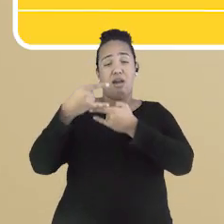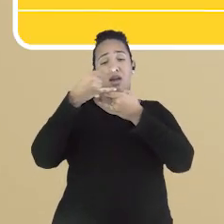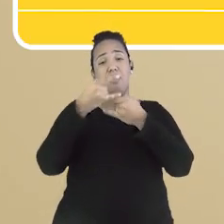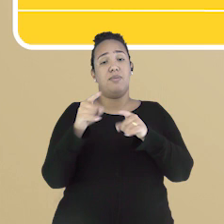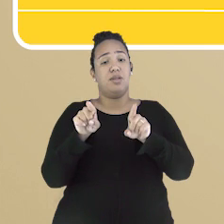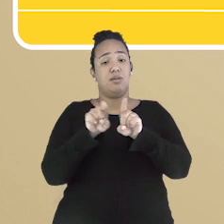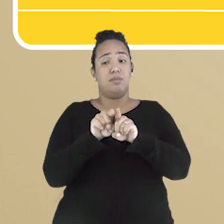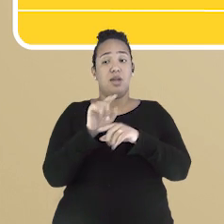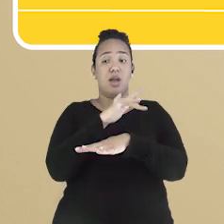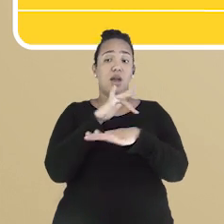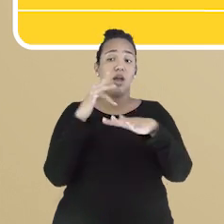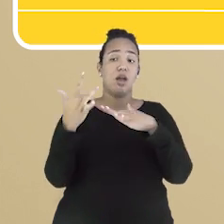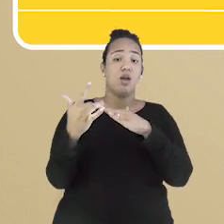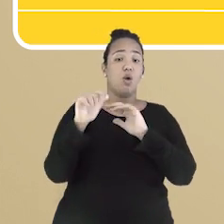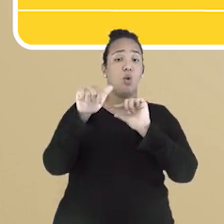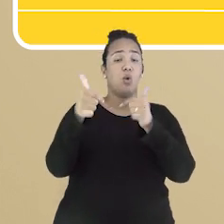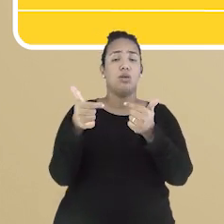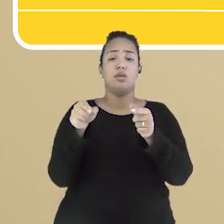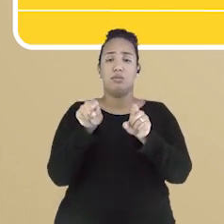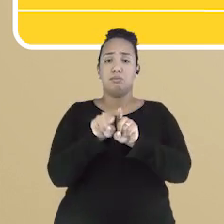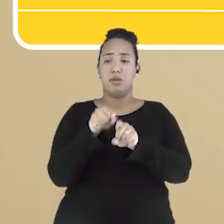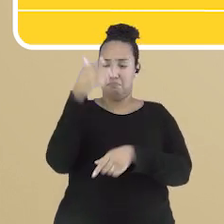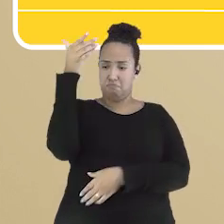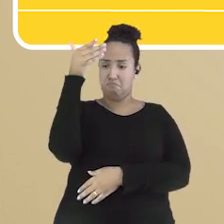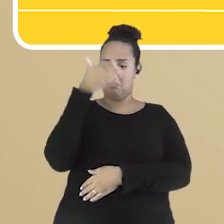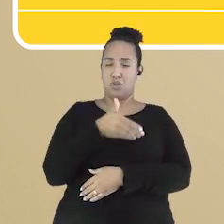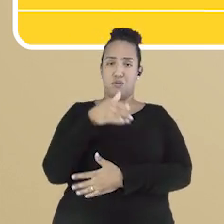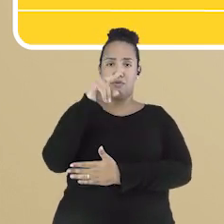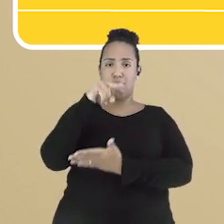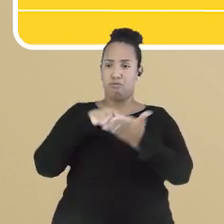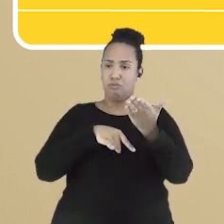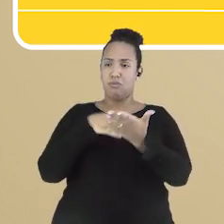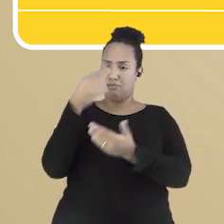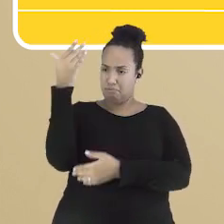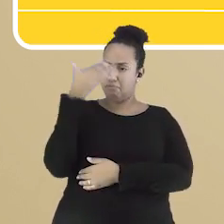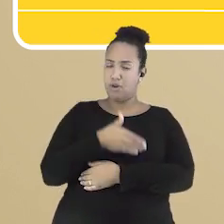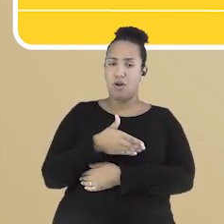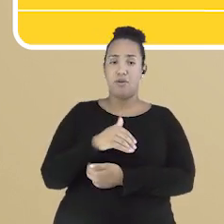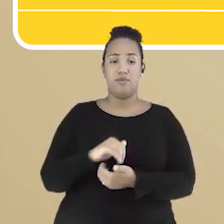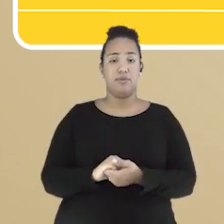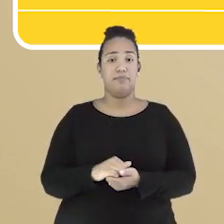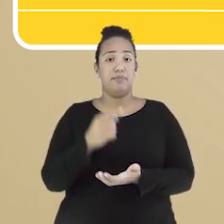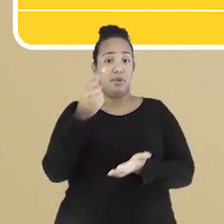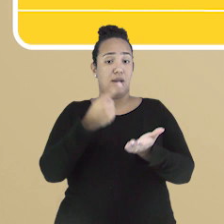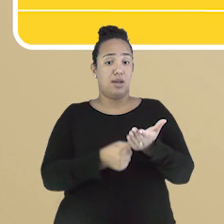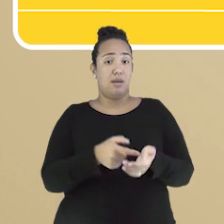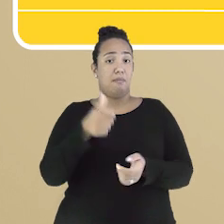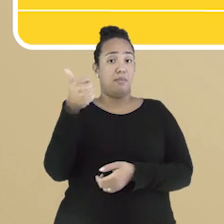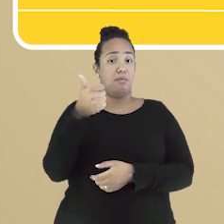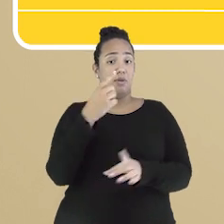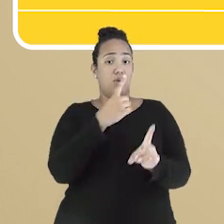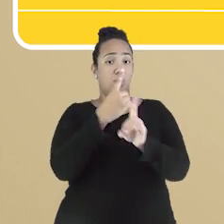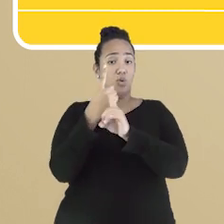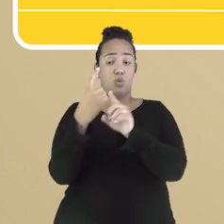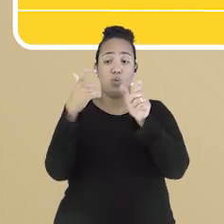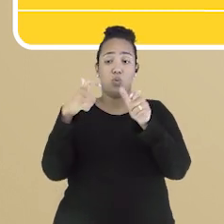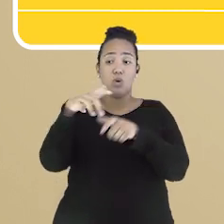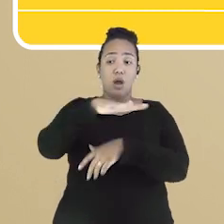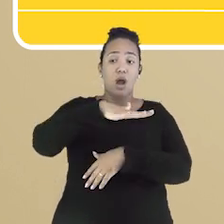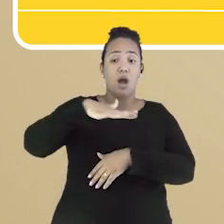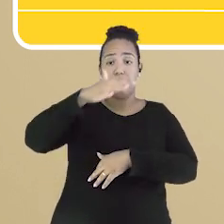redes sociais e até mesmo pedir provas documentais da existência do pretendente. Marcar o primeiro encontro em um local público,